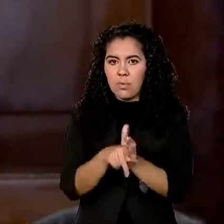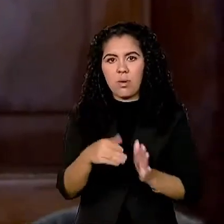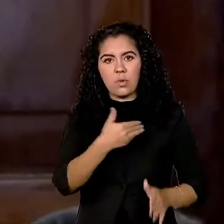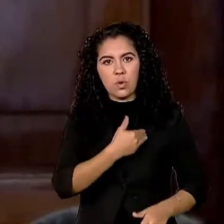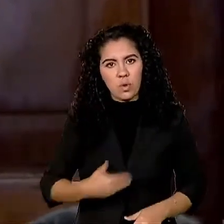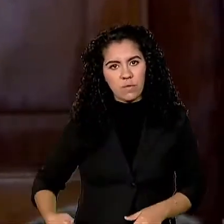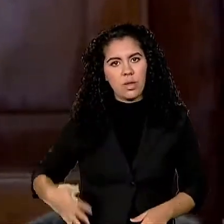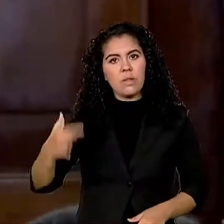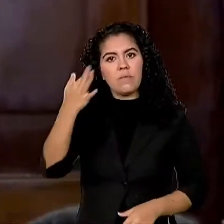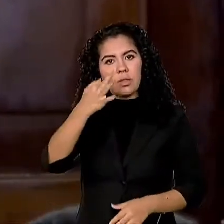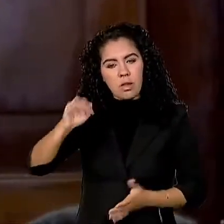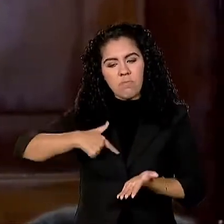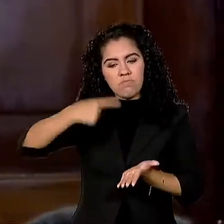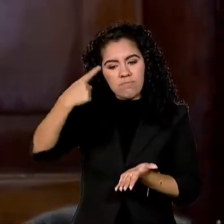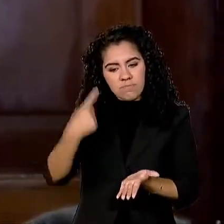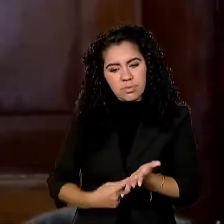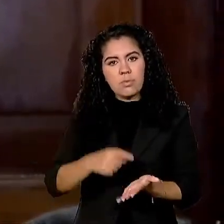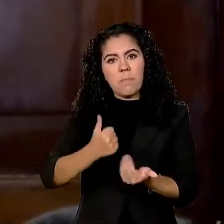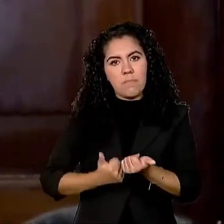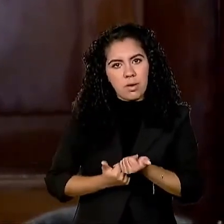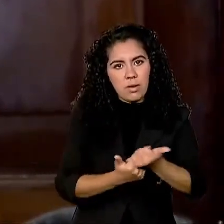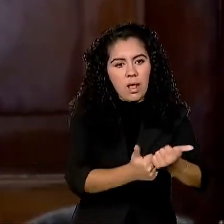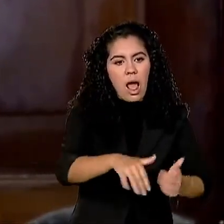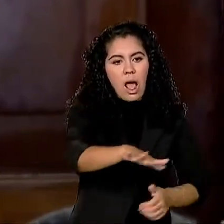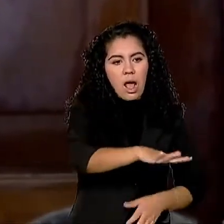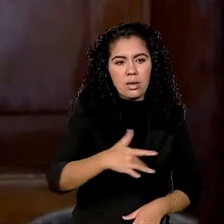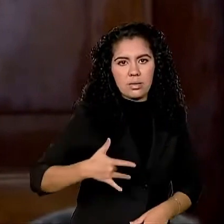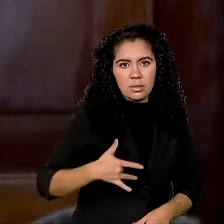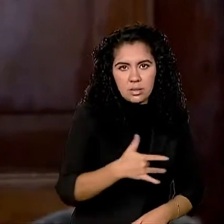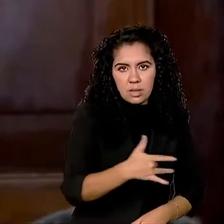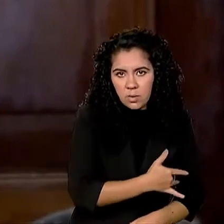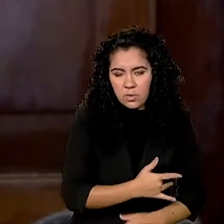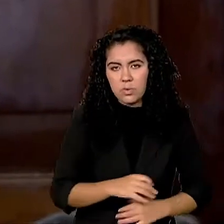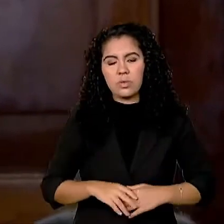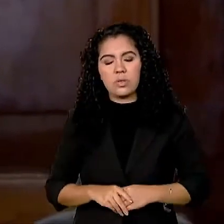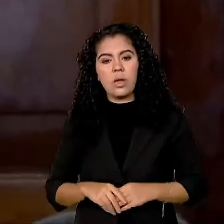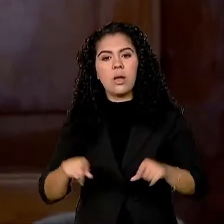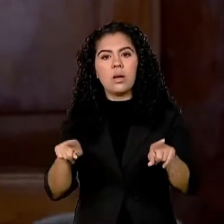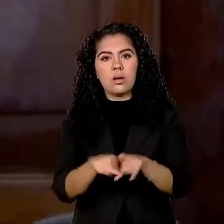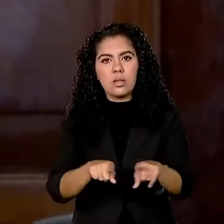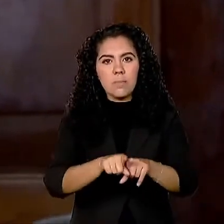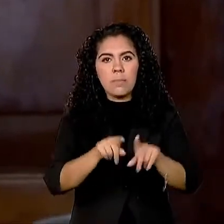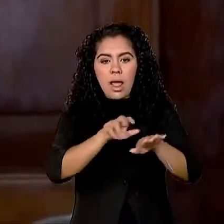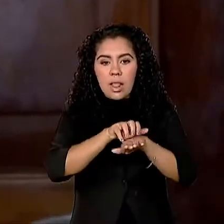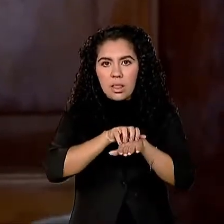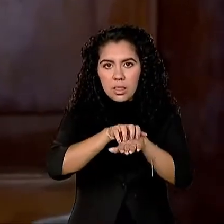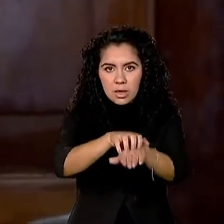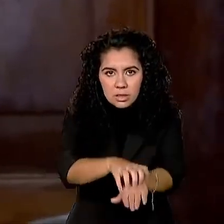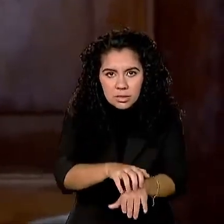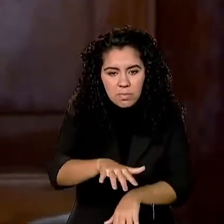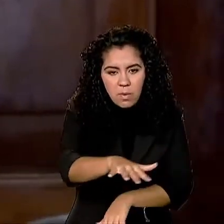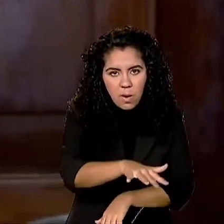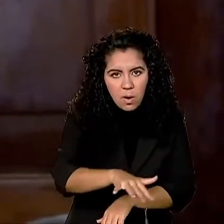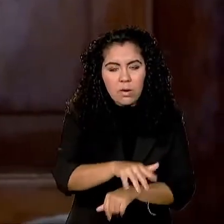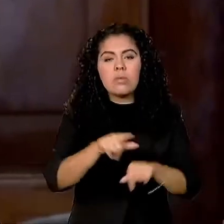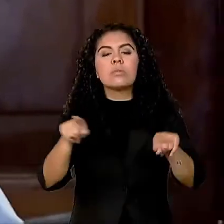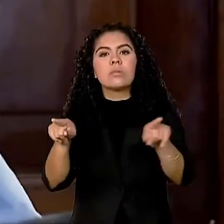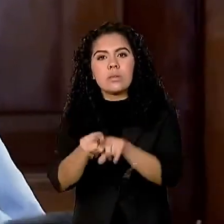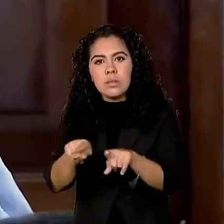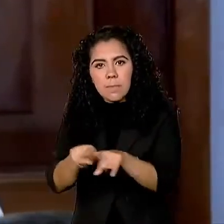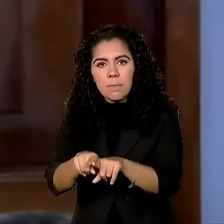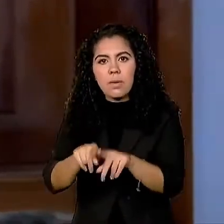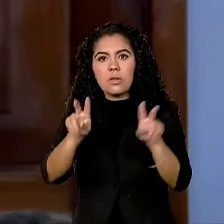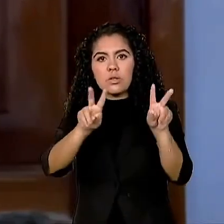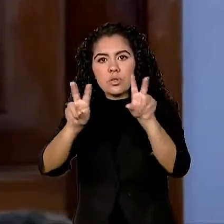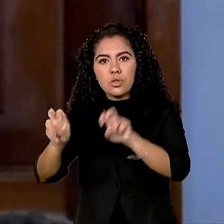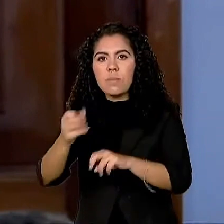ajuda para cuidar da saúde. Quero dizer que não vai faltar dinheiro para cuidar da questão do transporte, que não vai faltar dinheiro para cuidar da